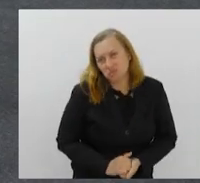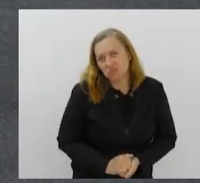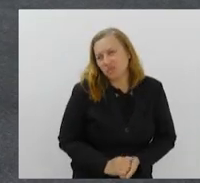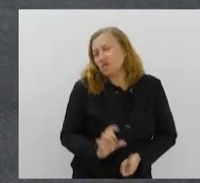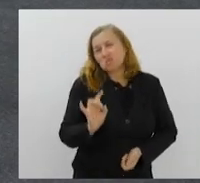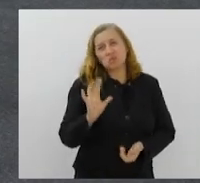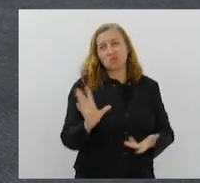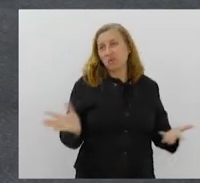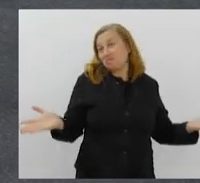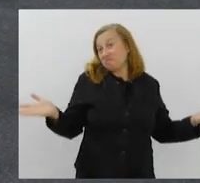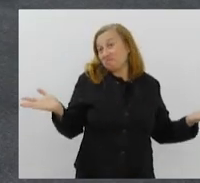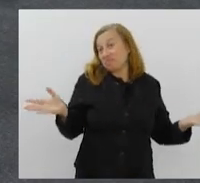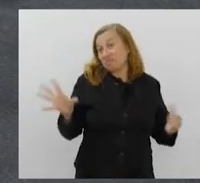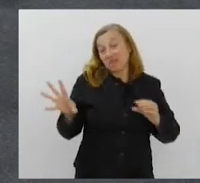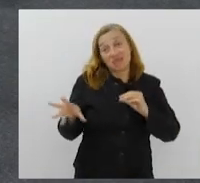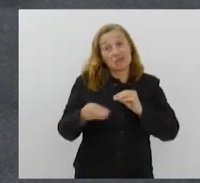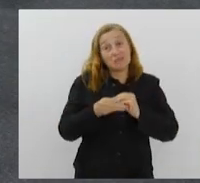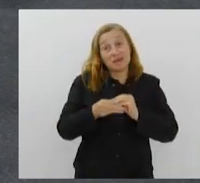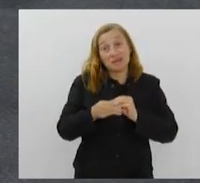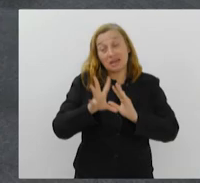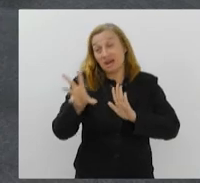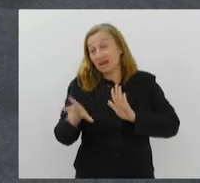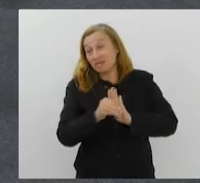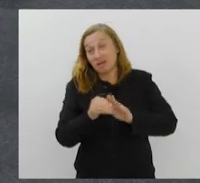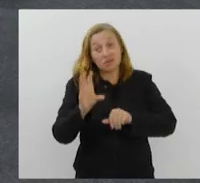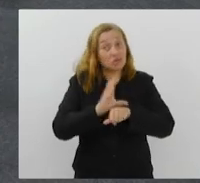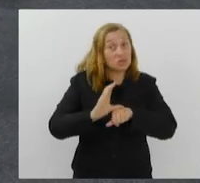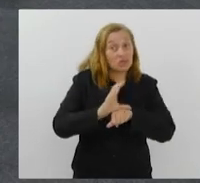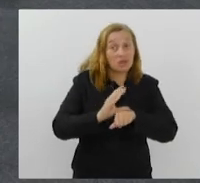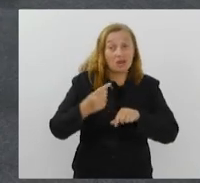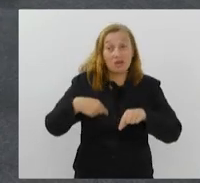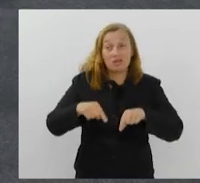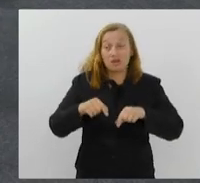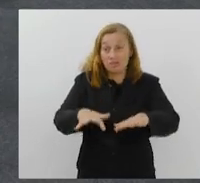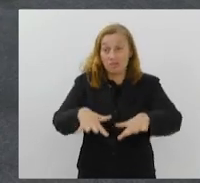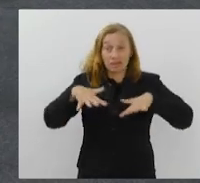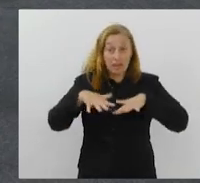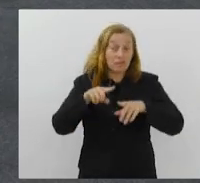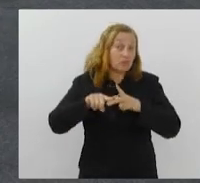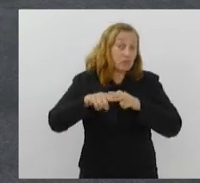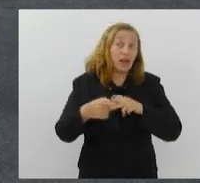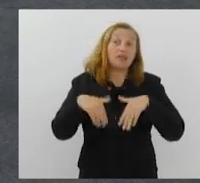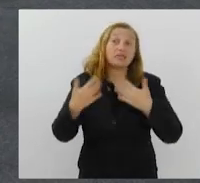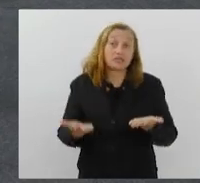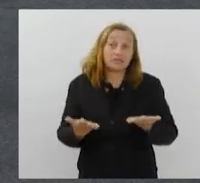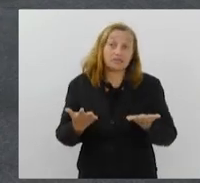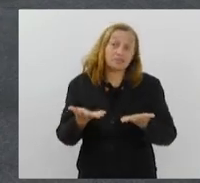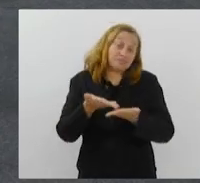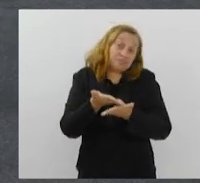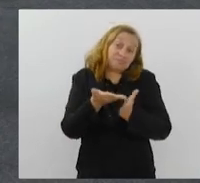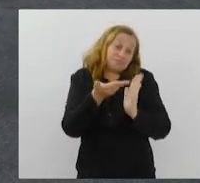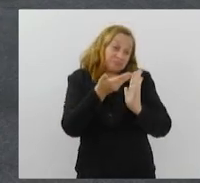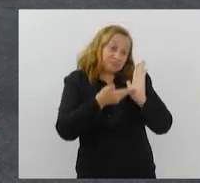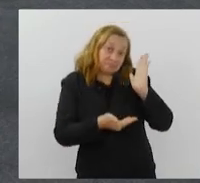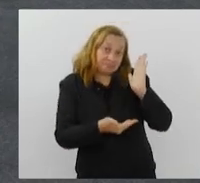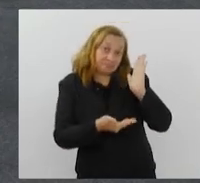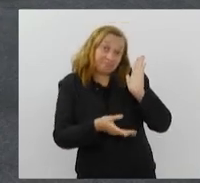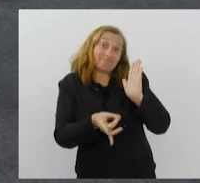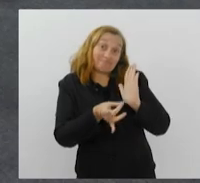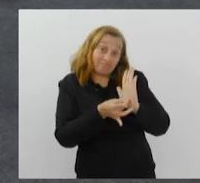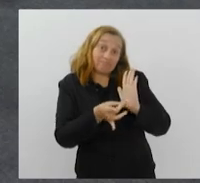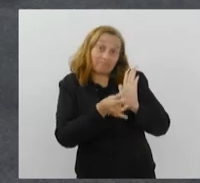só emendar a emenda constitucional, vir a plenário e modificar. Então, isso aqui é a bem da